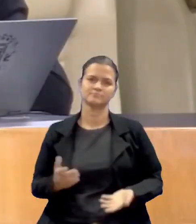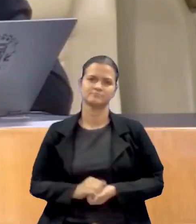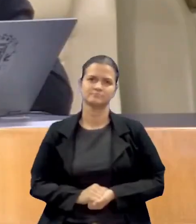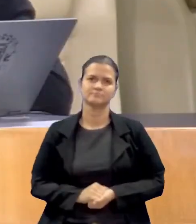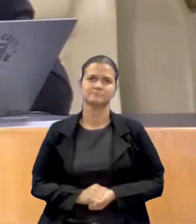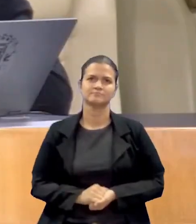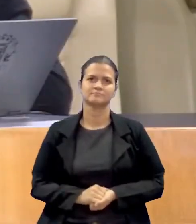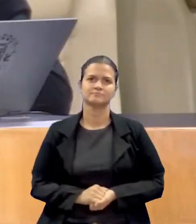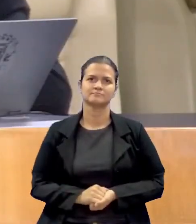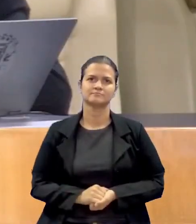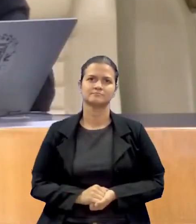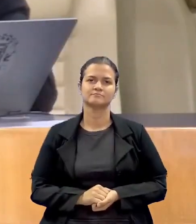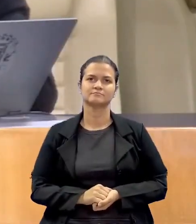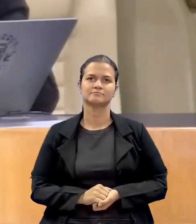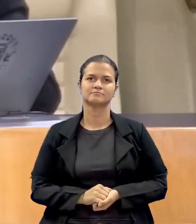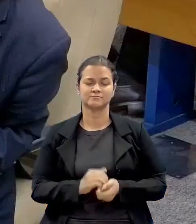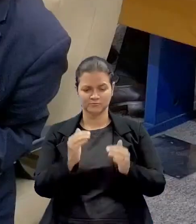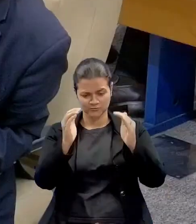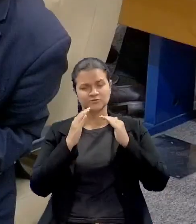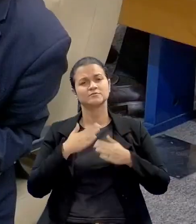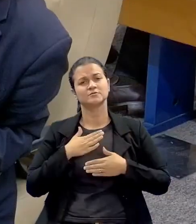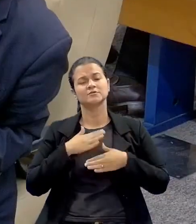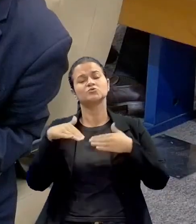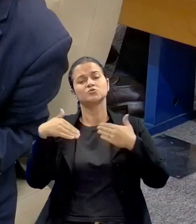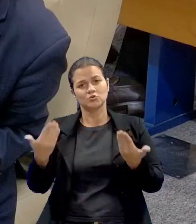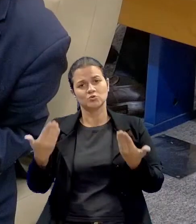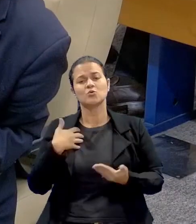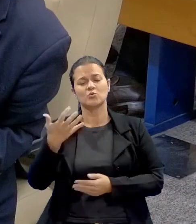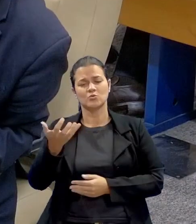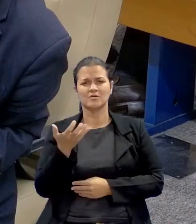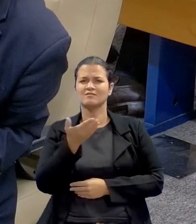para mim, por favor. Então, presidente, eu gostaria que o senhor